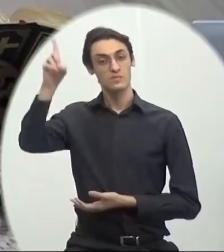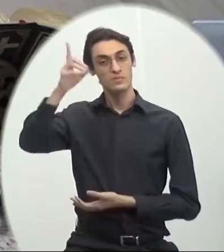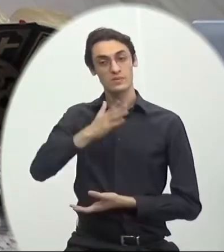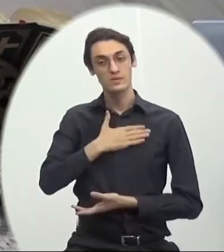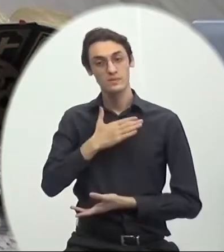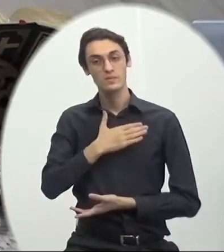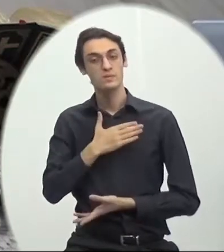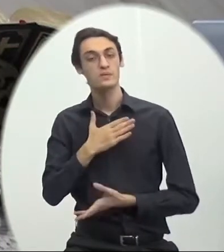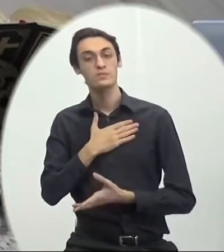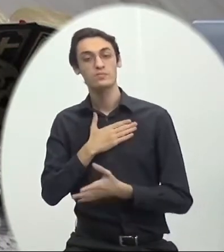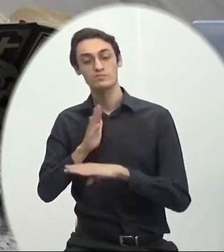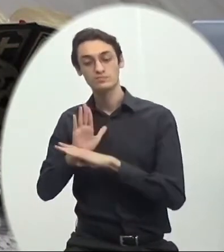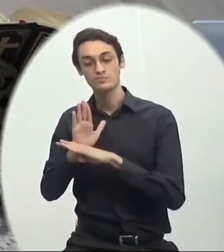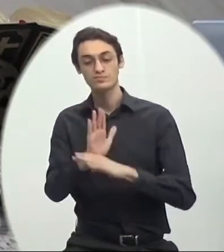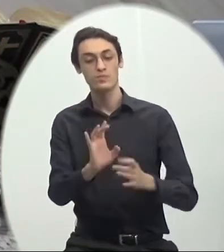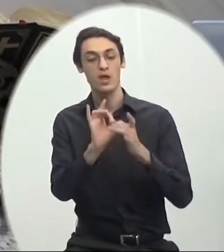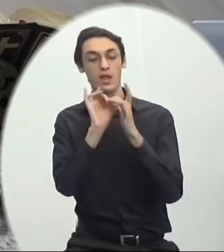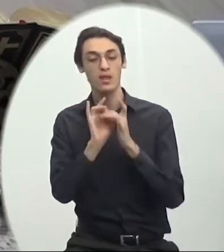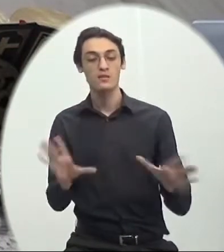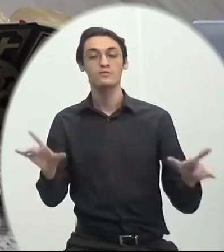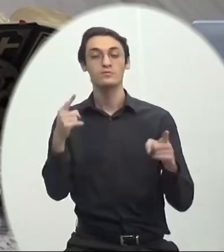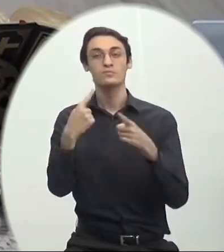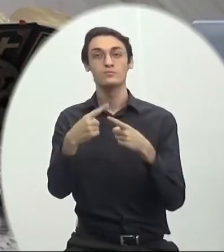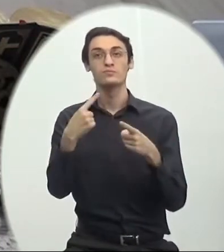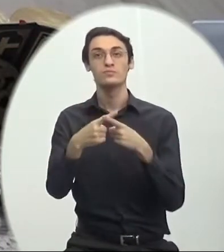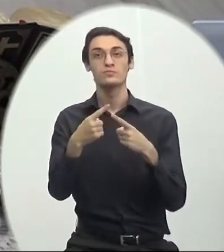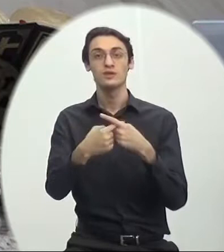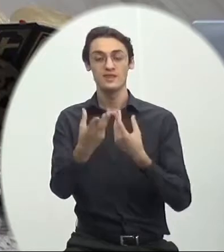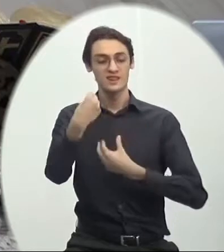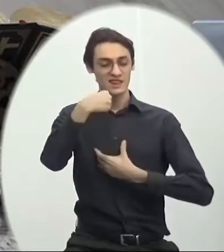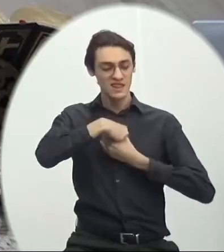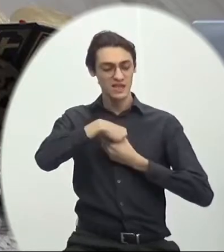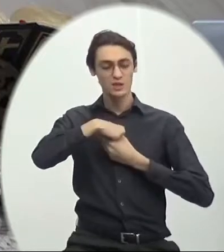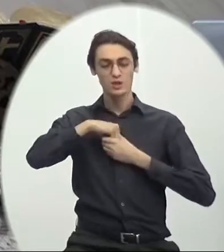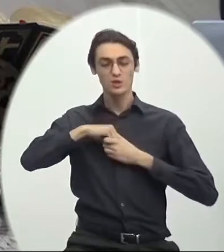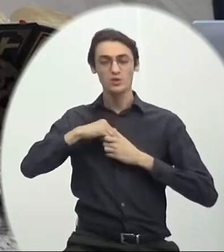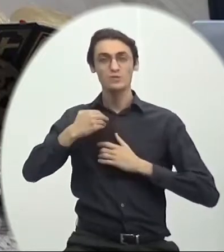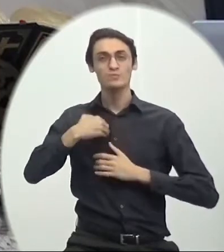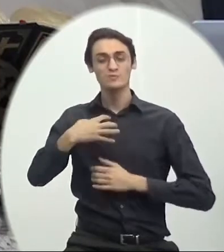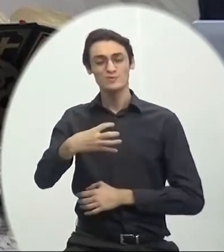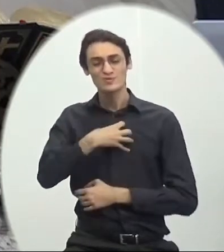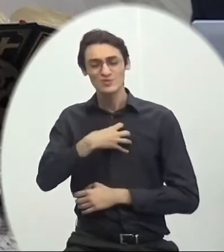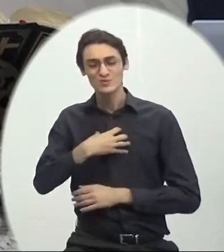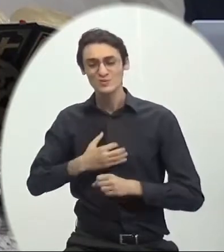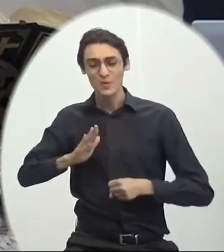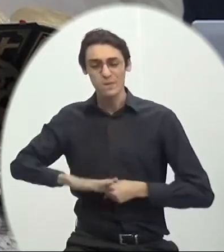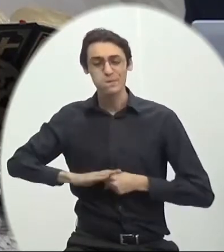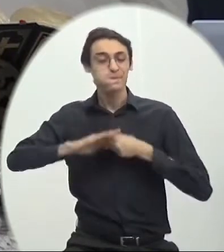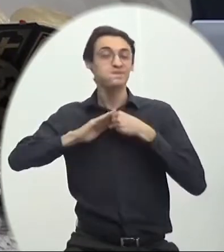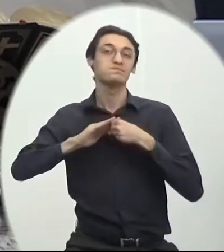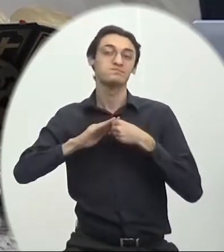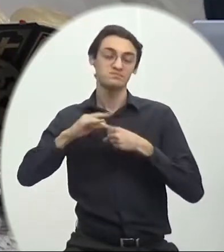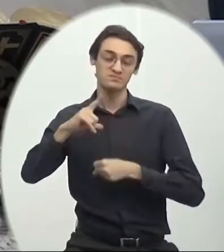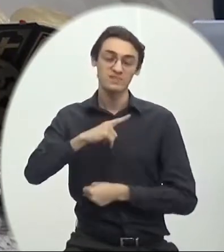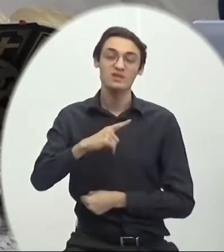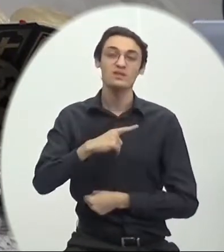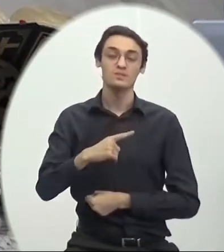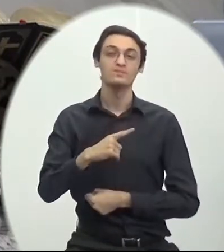águas entraram até a minha alma. Atolei-me em profundo lançamal,